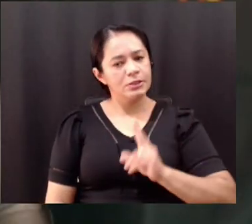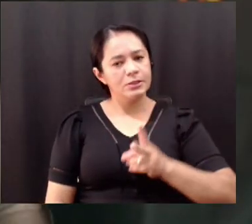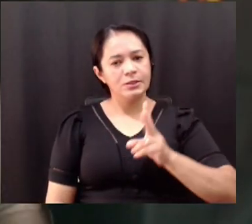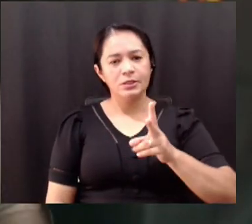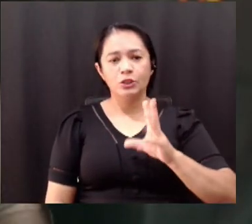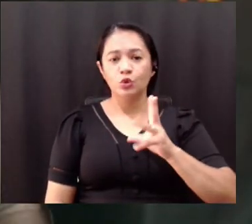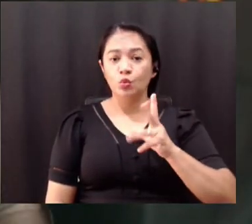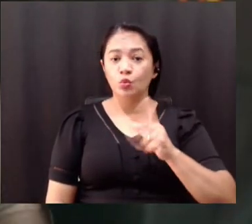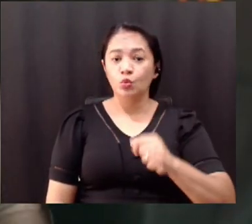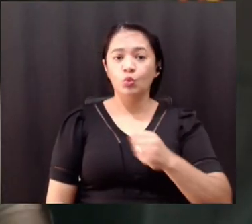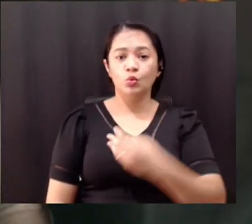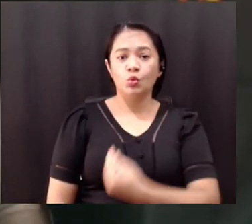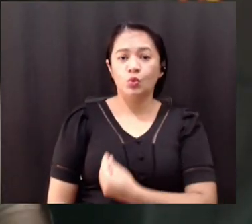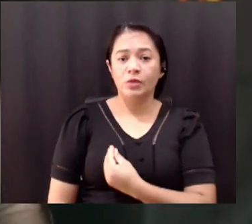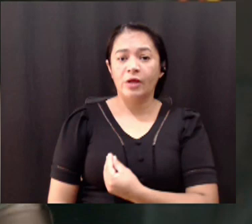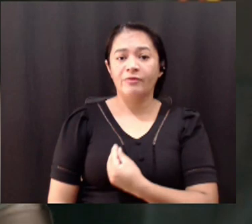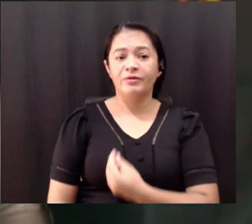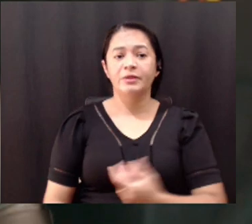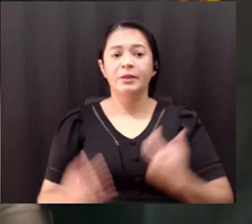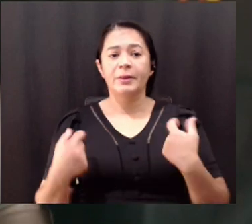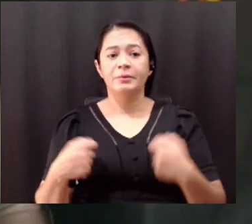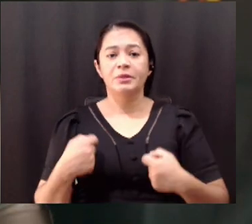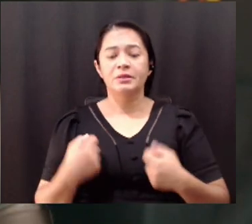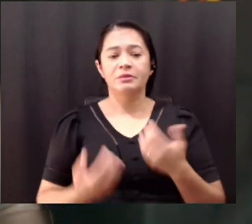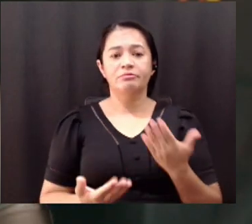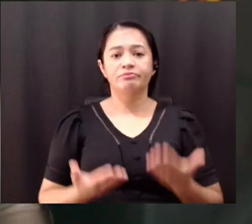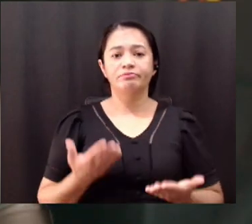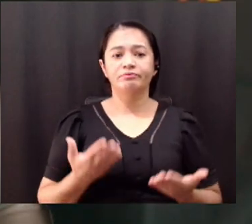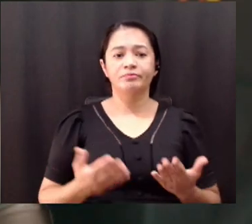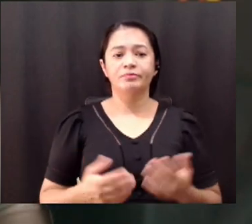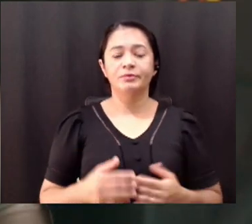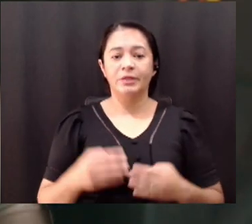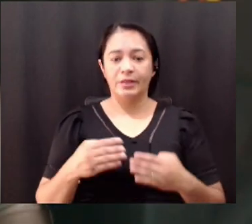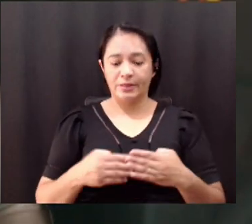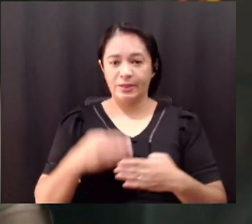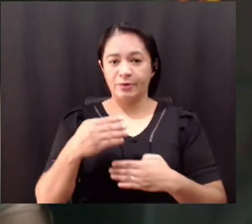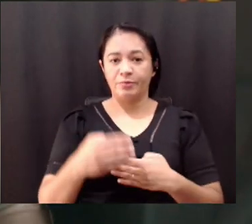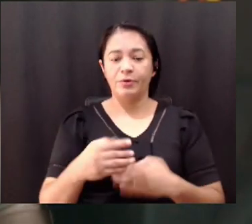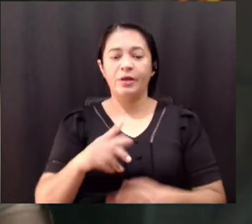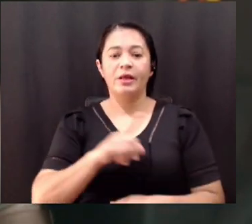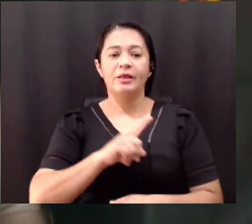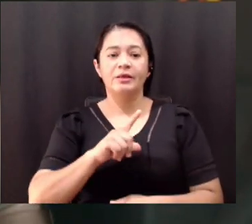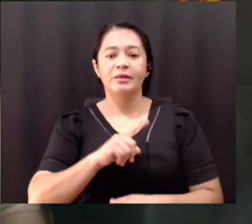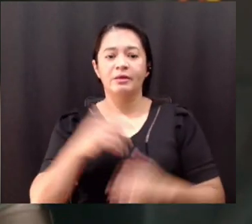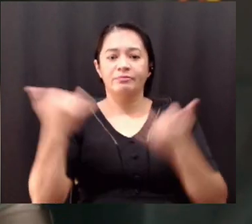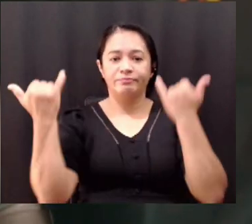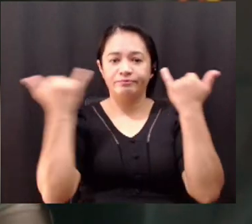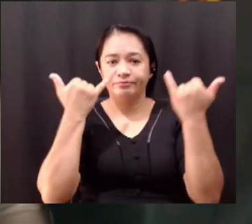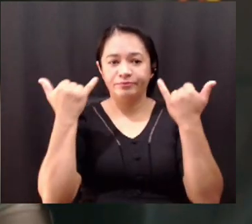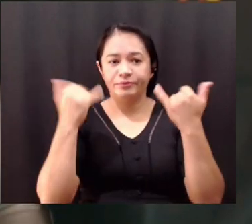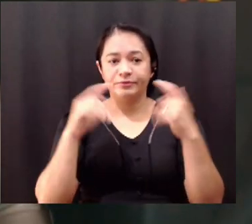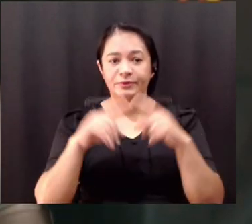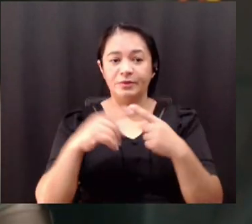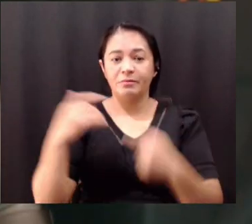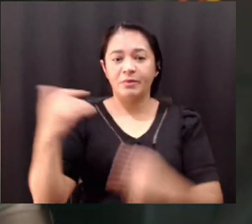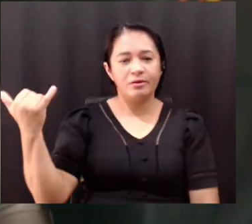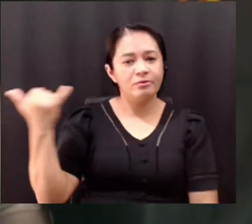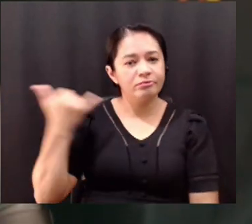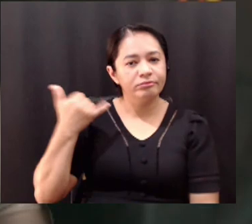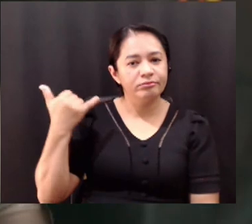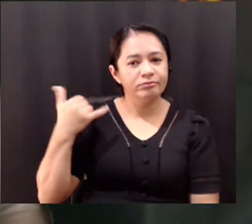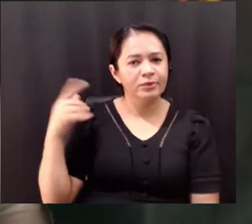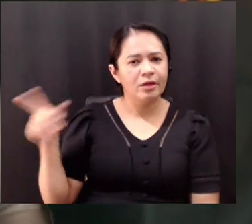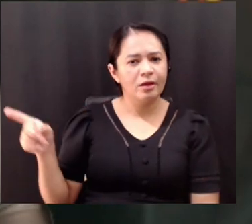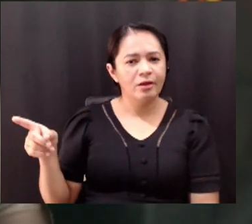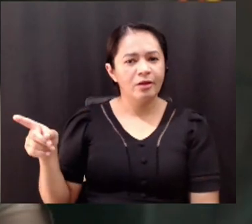o equilíbrio, né? Daqui a pouquinho nós temos o boletim da Ana Paula Meneghetti, mas eu estou sendo avisada pela produção aqui, doutoras, que nós